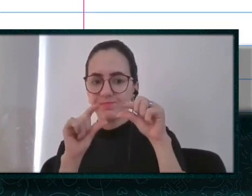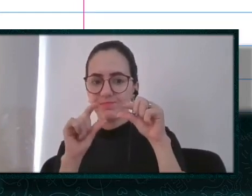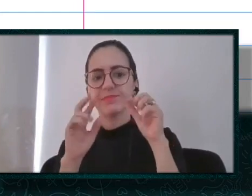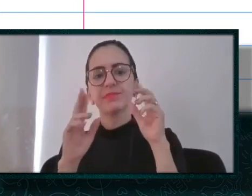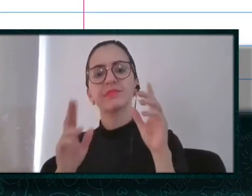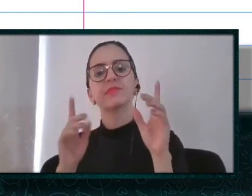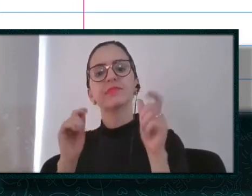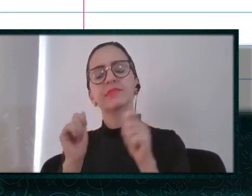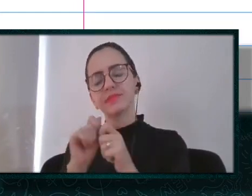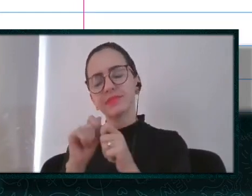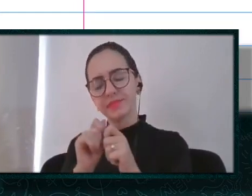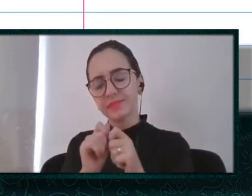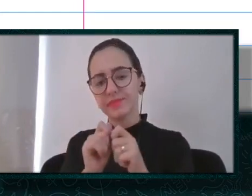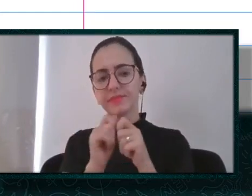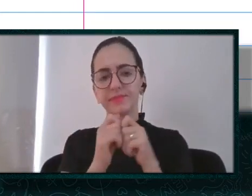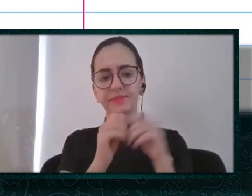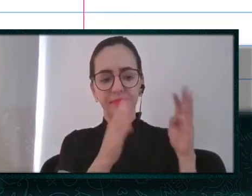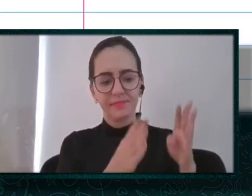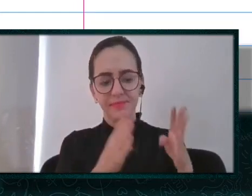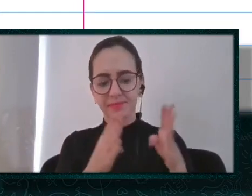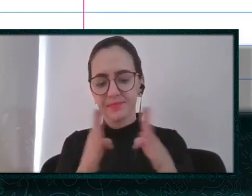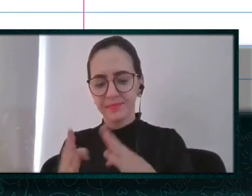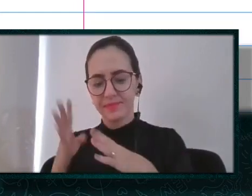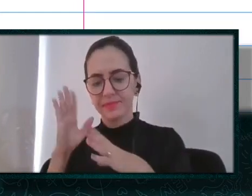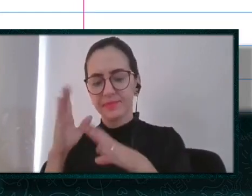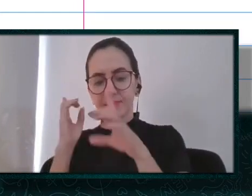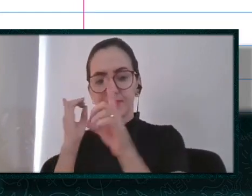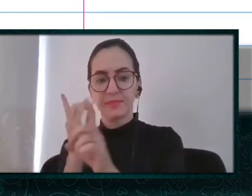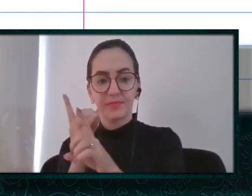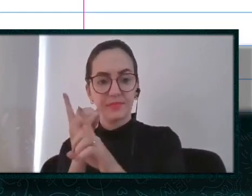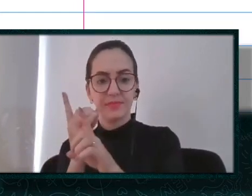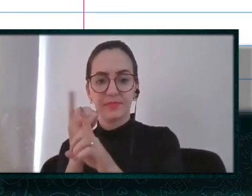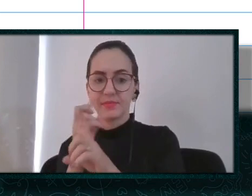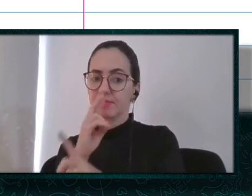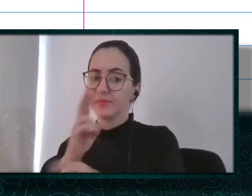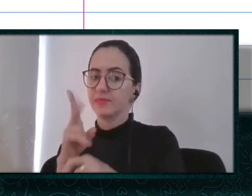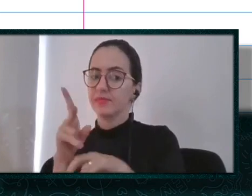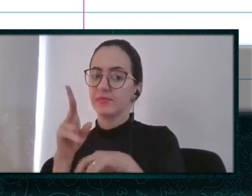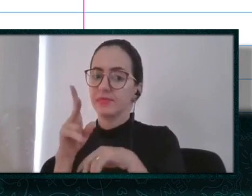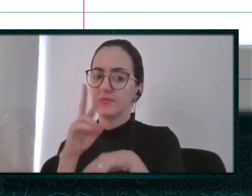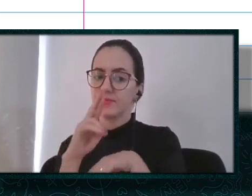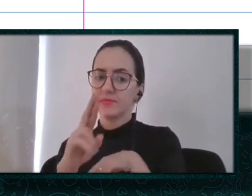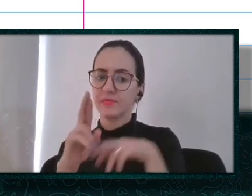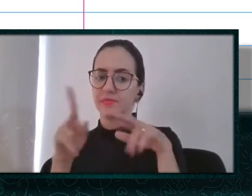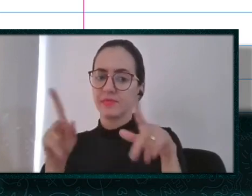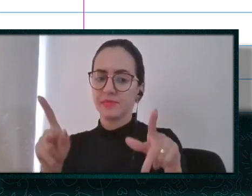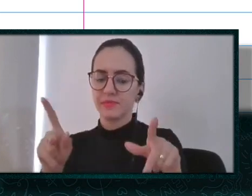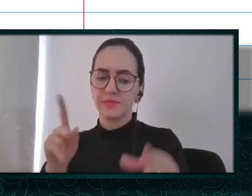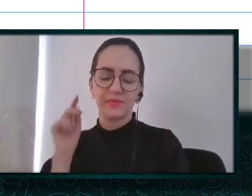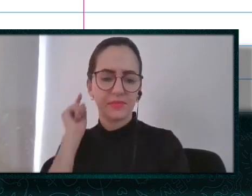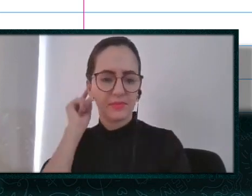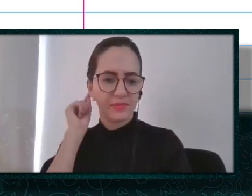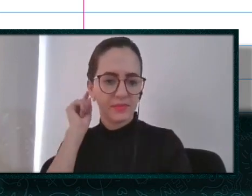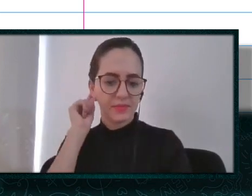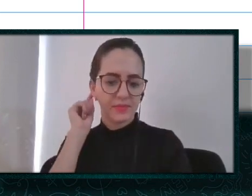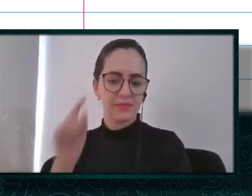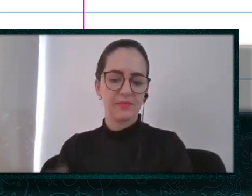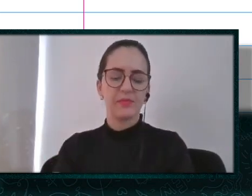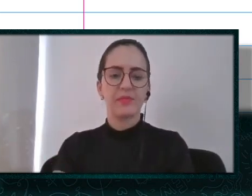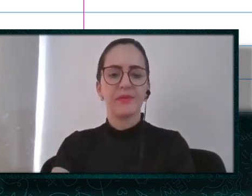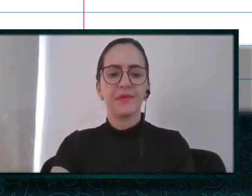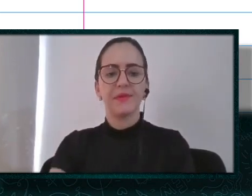diferente. E aí eu quero trabalhar com vocês no Journal dessa solução, para a gente fazer a solução delas, para a gente, em vez de ter as